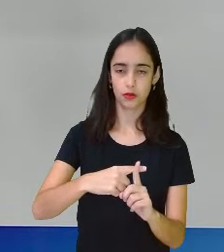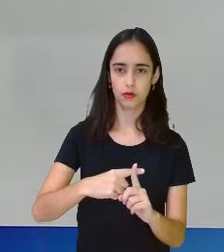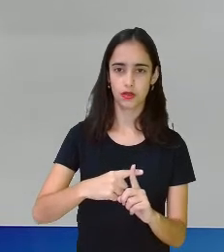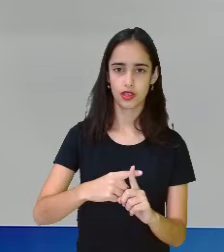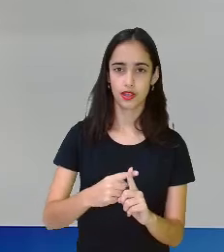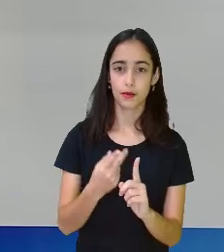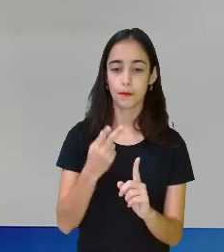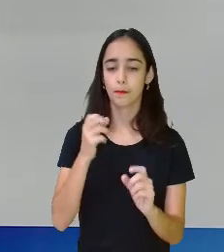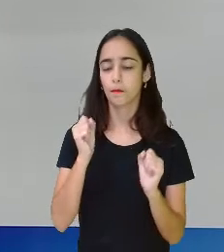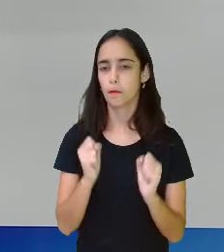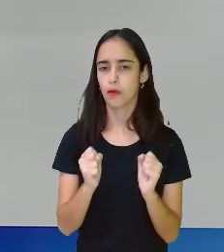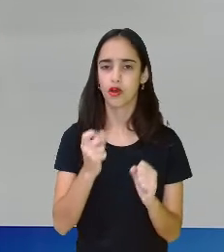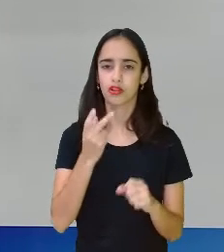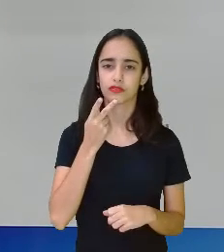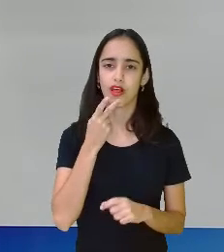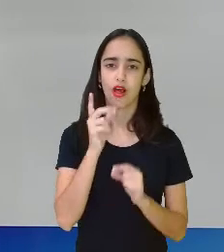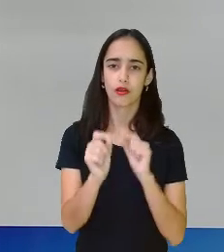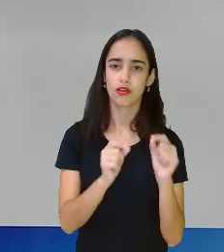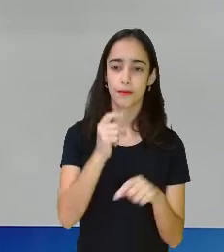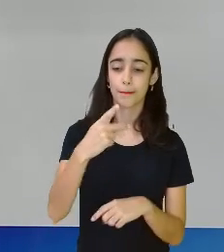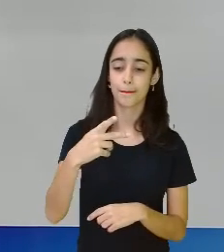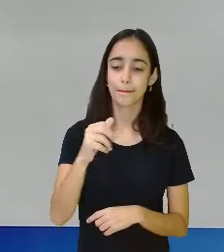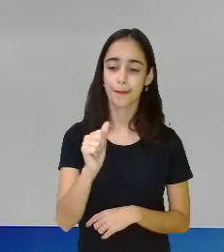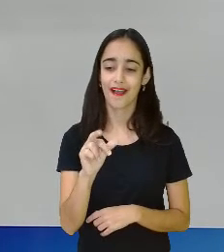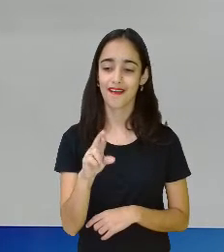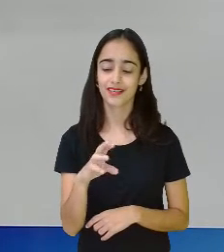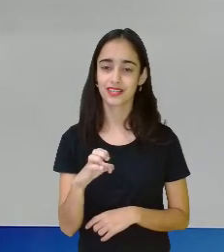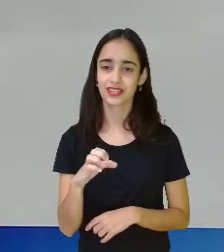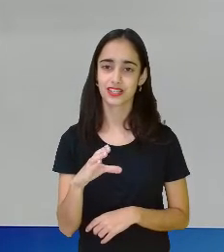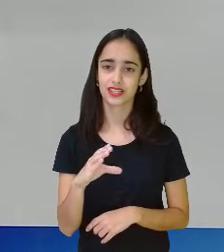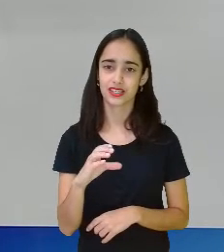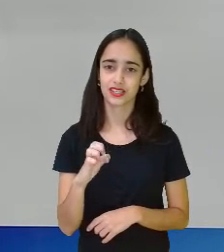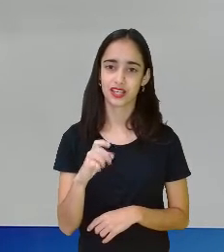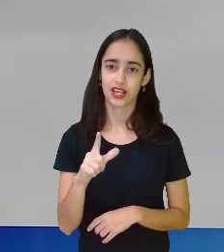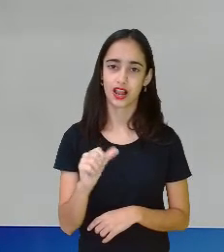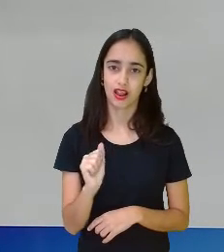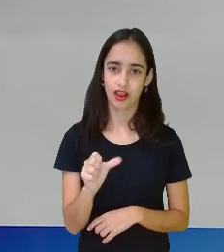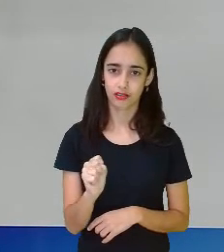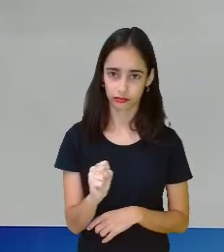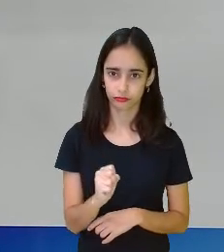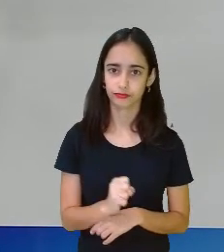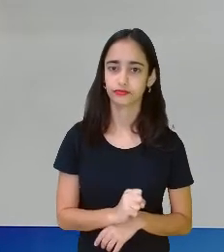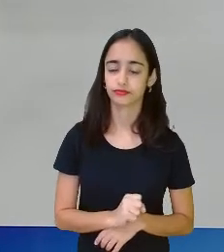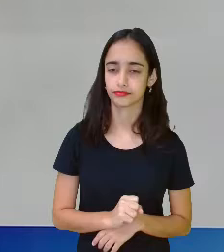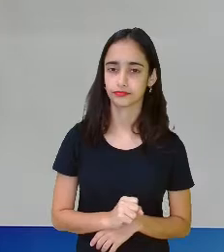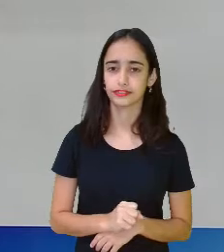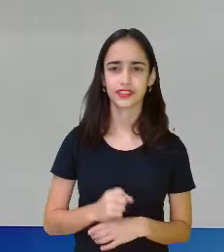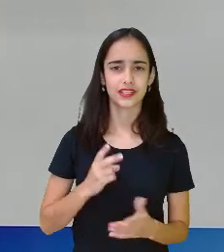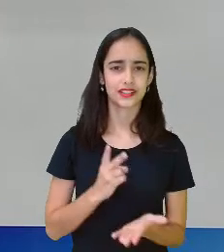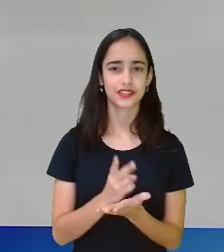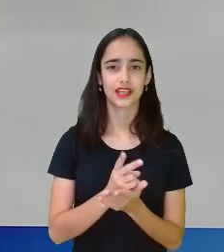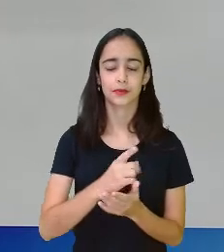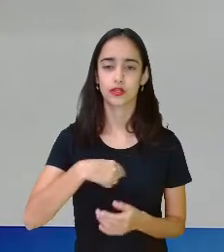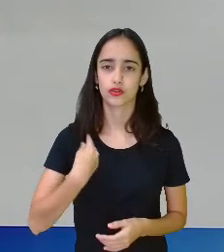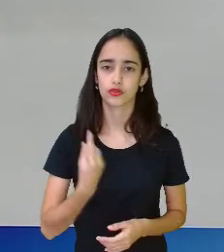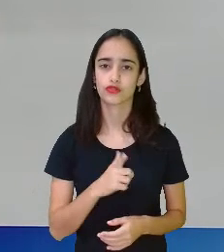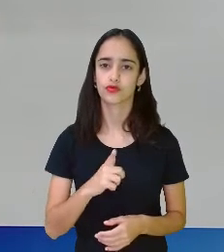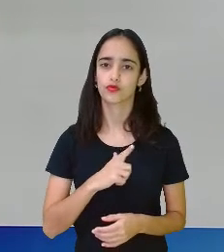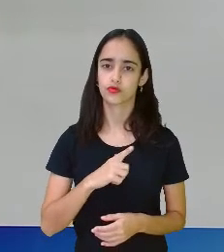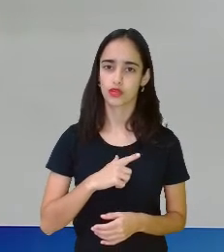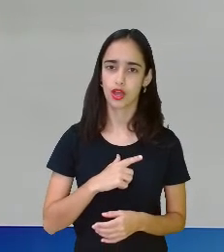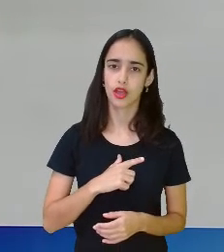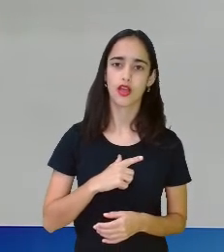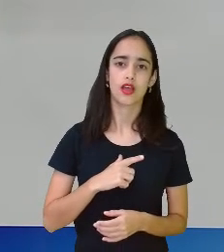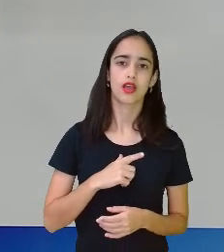iguais ou diferentes. Normalmente, quando a gente tem parcelas iguais, adição de parcelas iguais, a gente recomenda